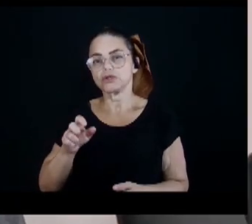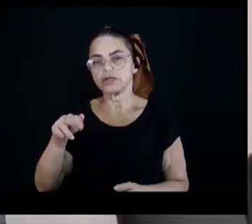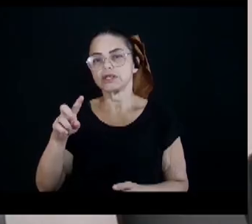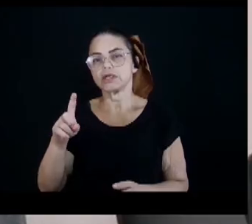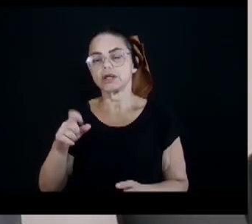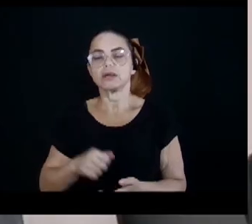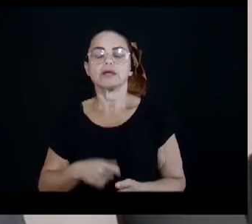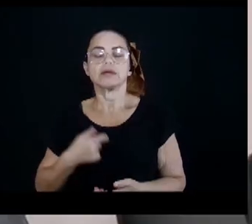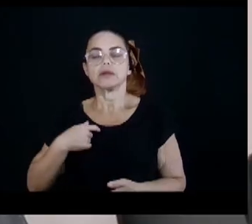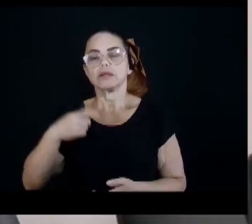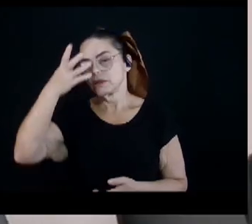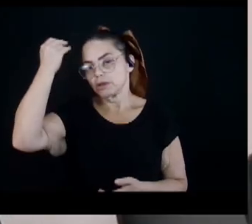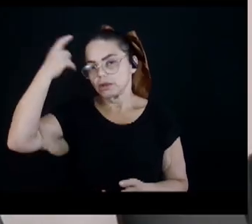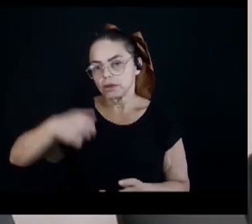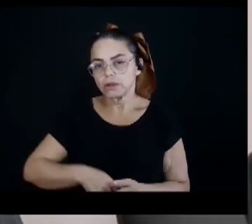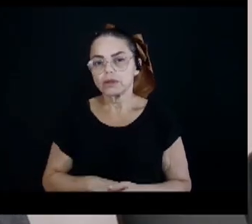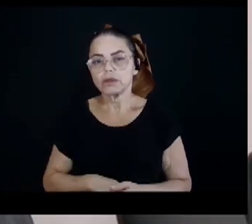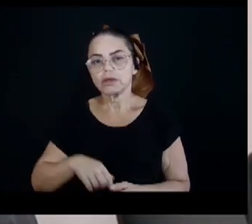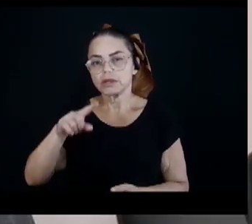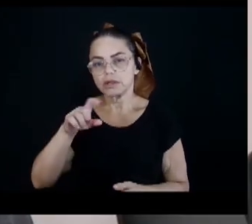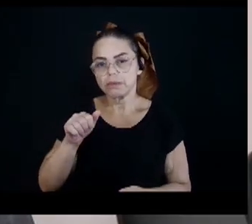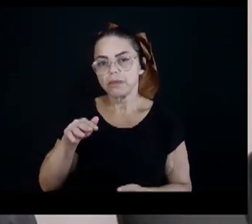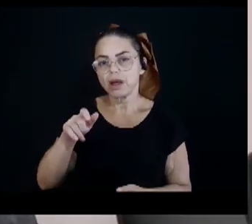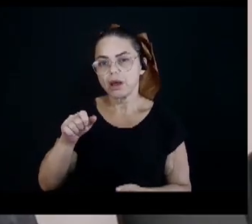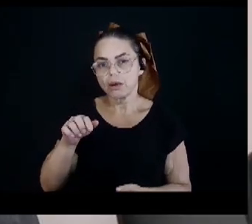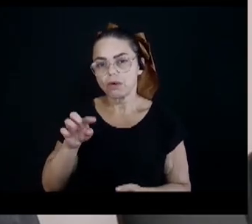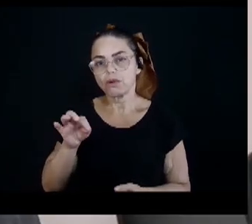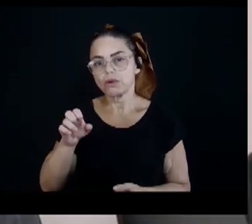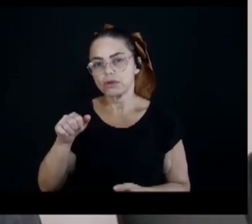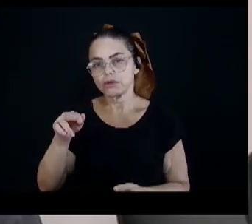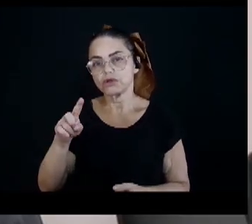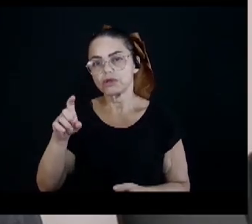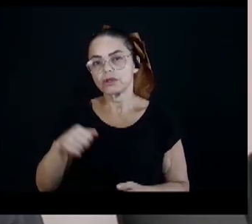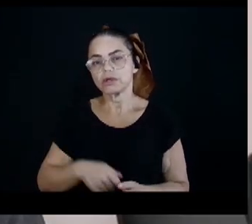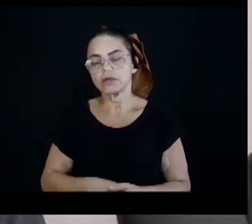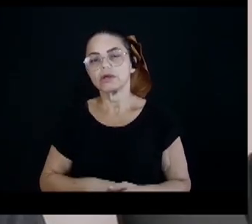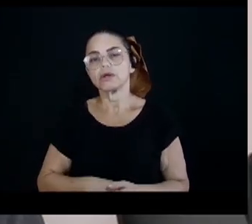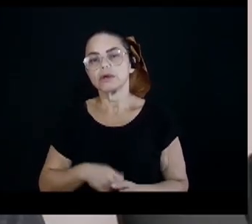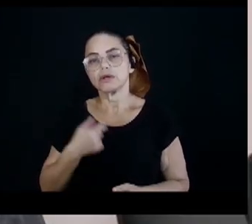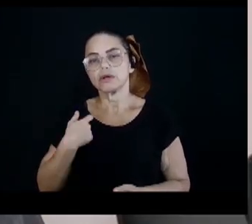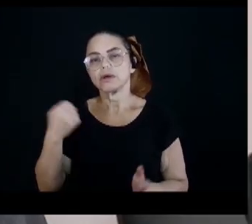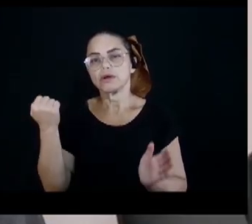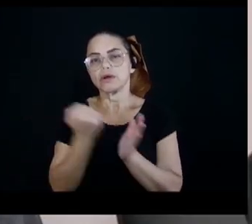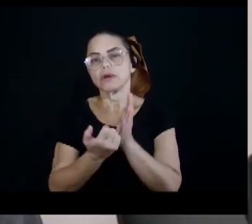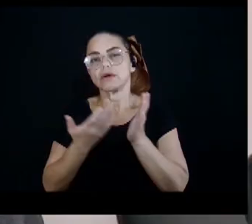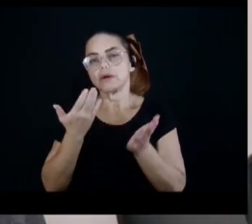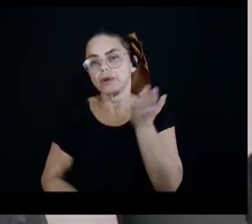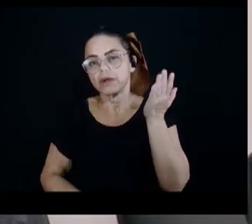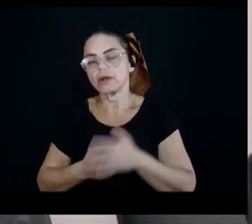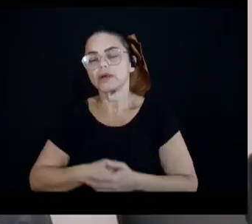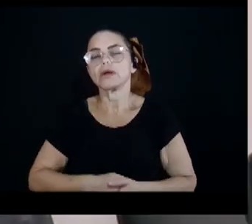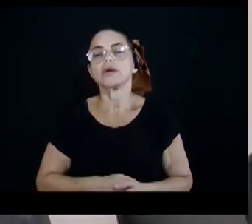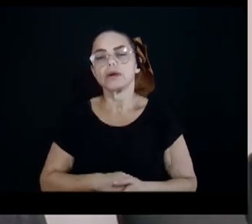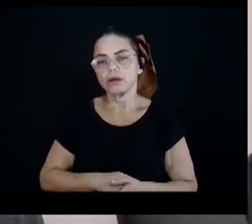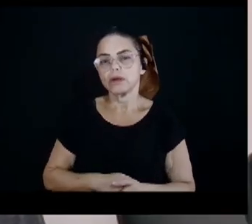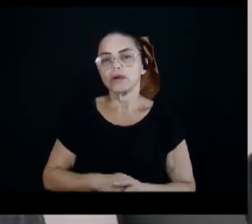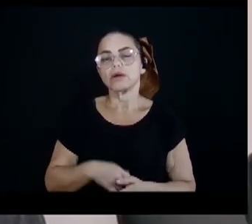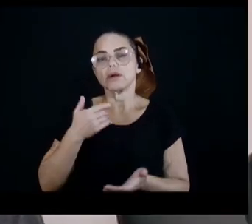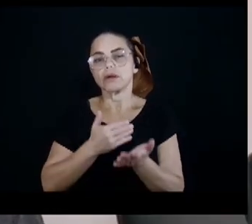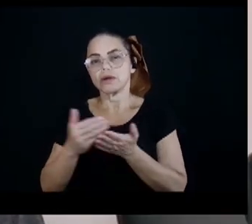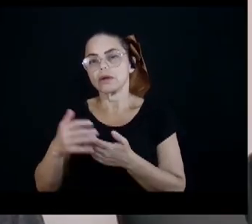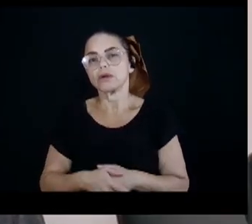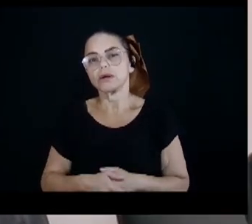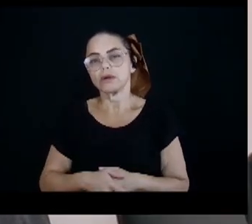que a semaglutida, ela vai perder a patente dela agora em 2026, 2027, com o início dos genéricos chegando